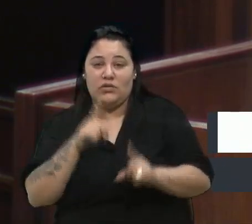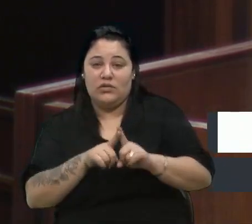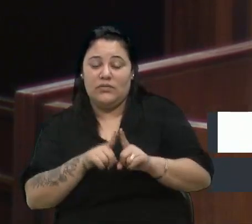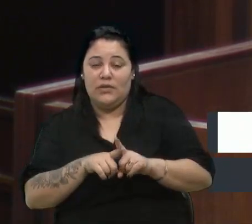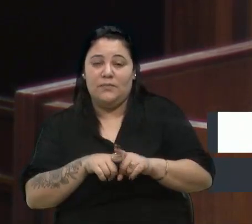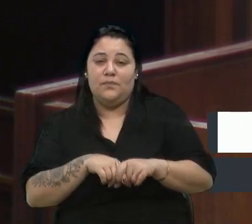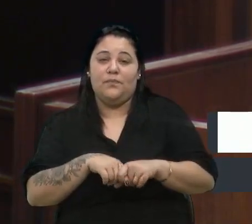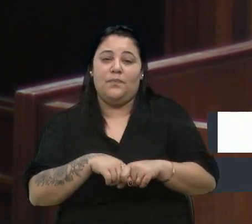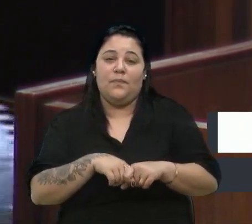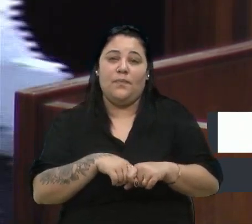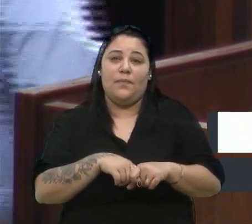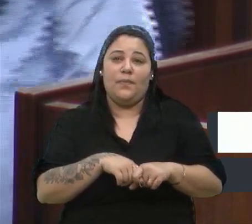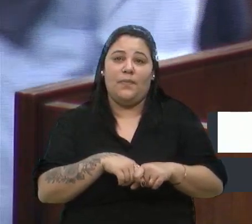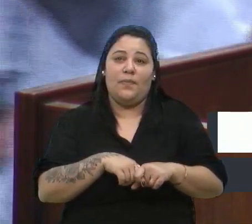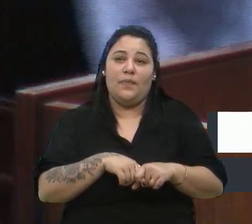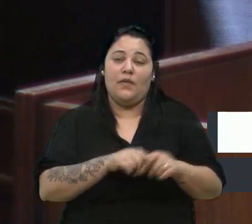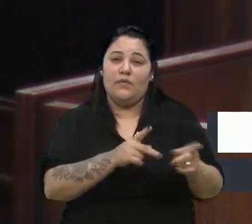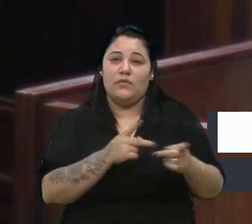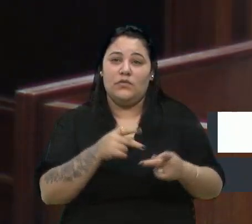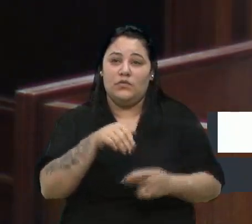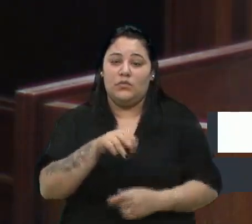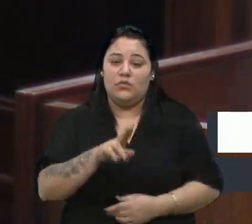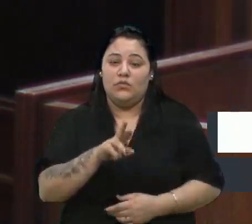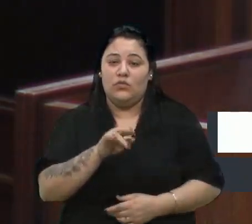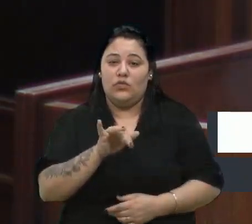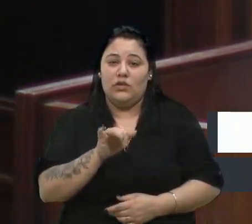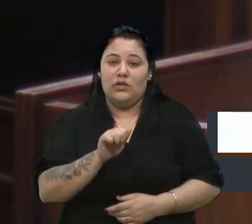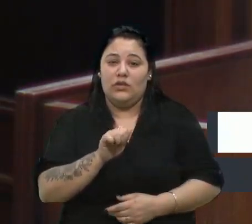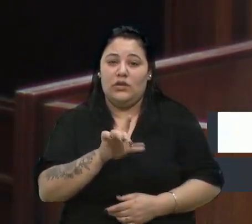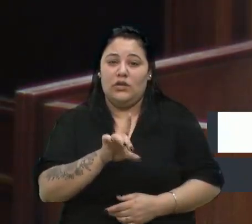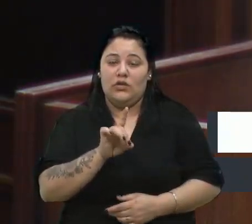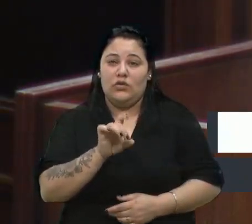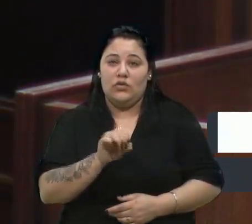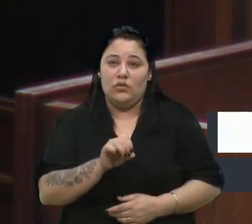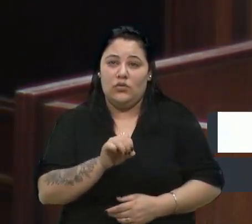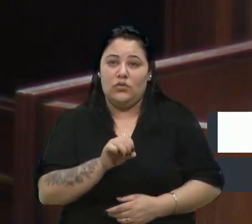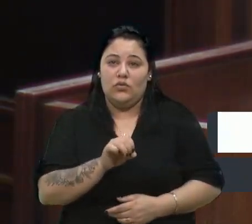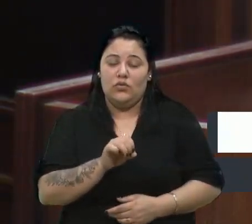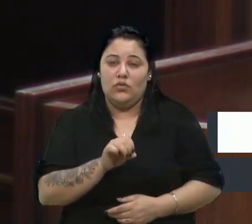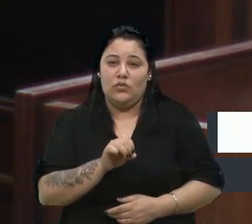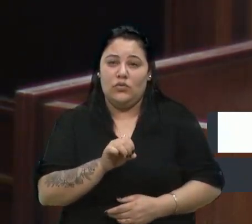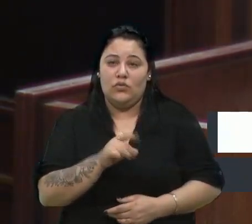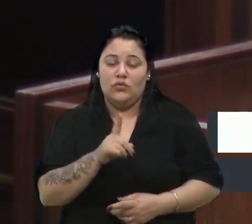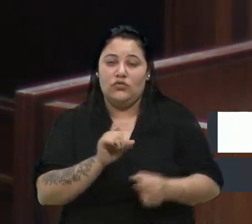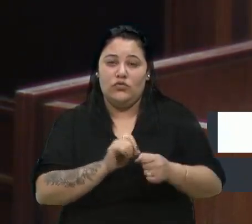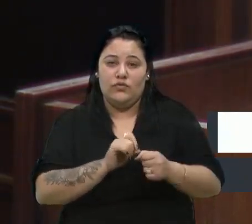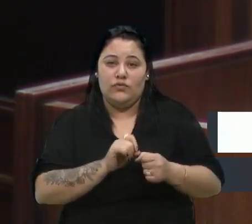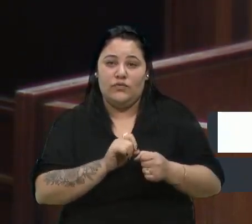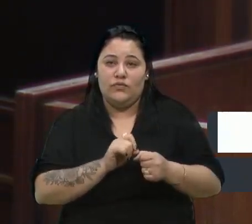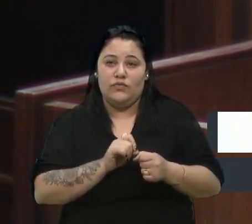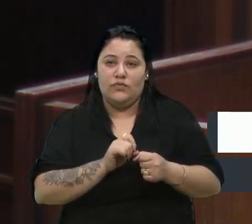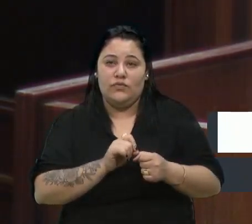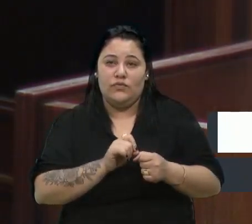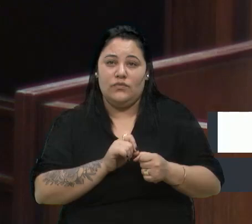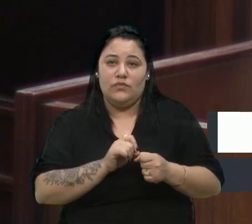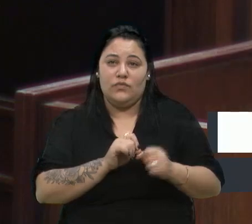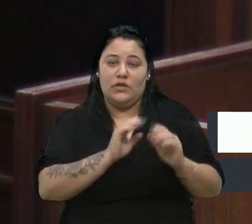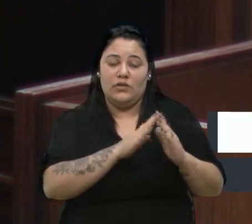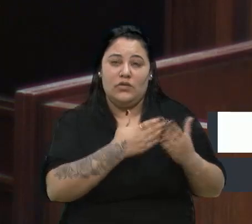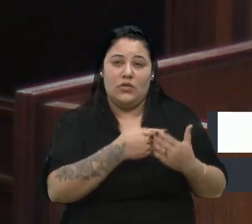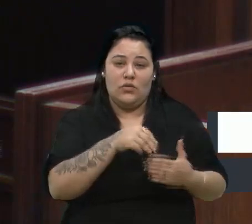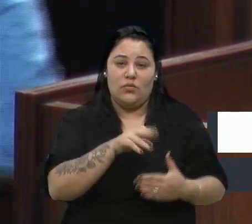o Murialdo, né, uma busca que o meu assessor Jaime esteve fazendo, que o Murialdo